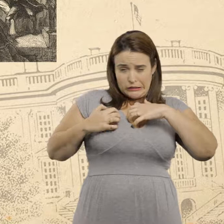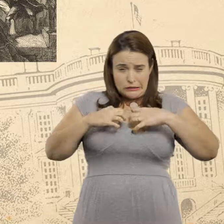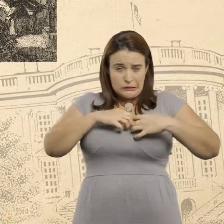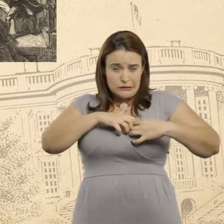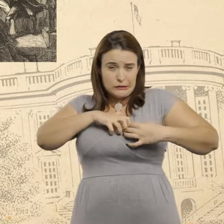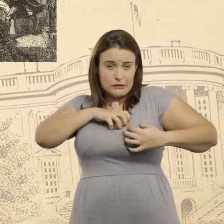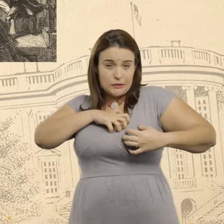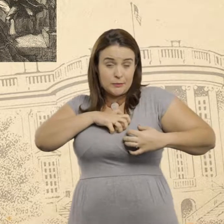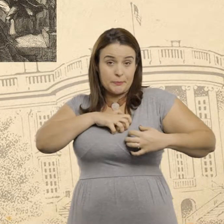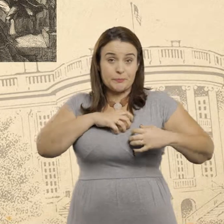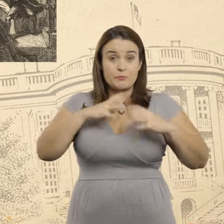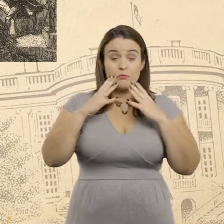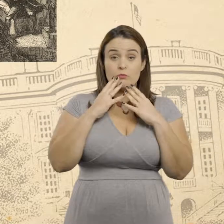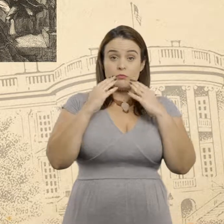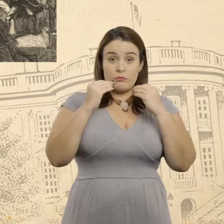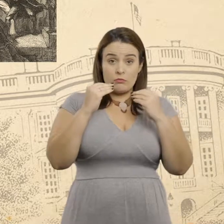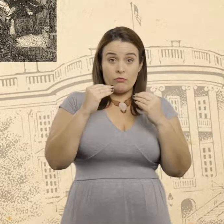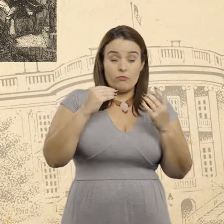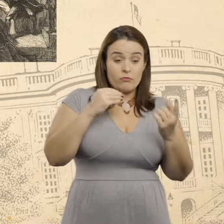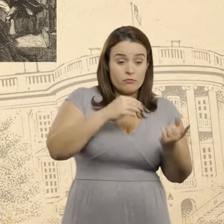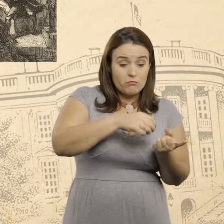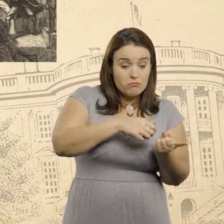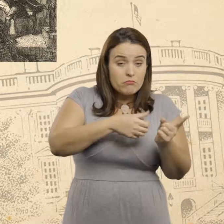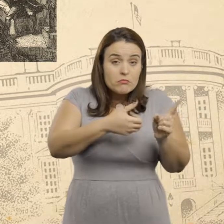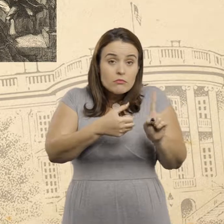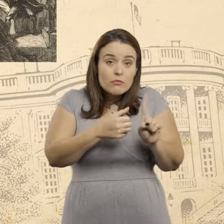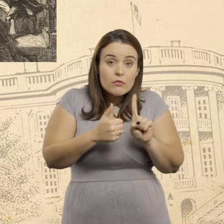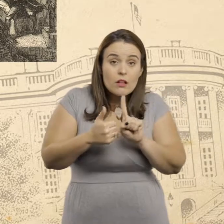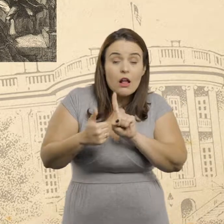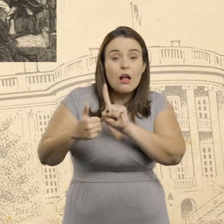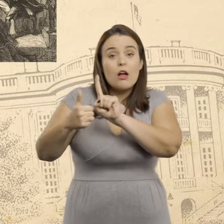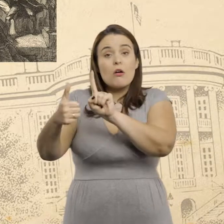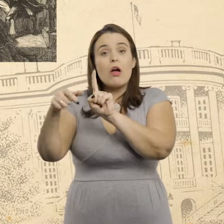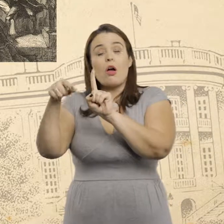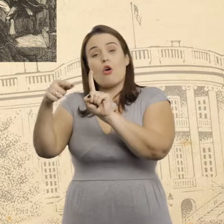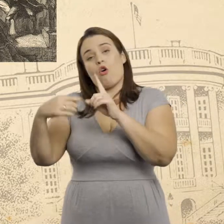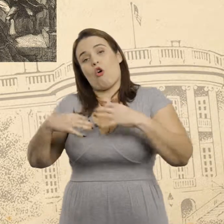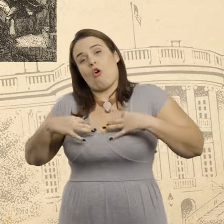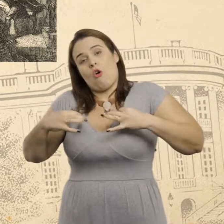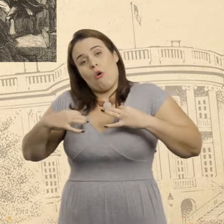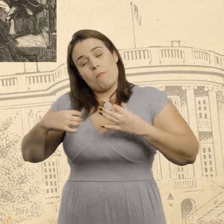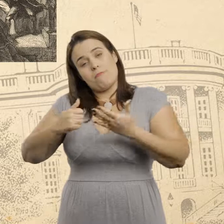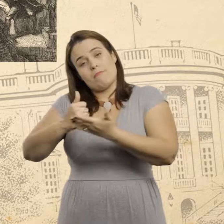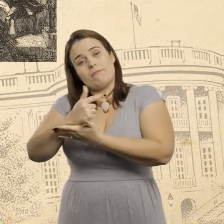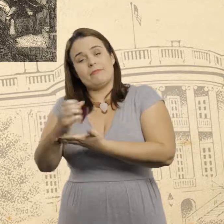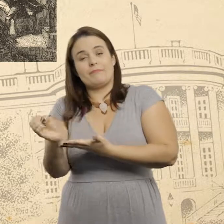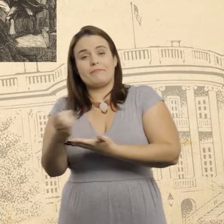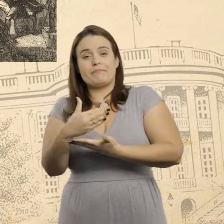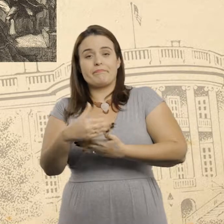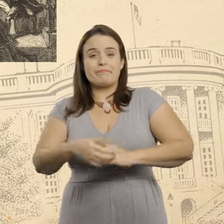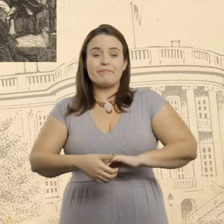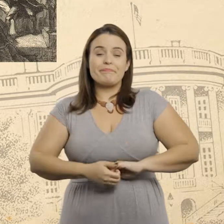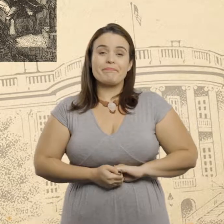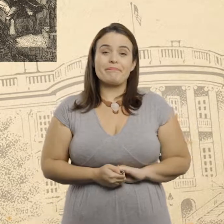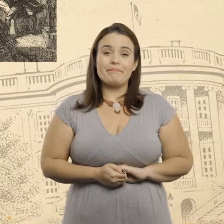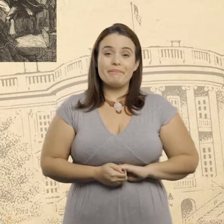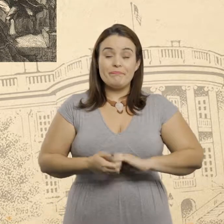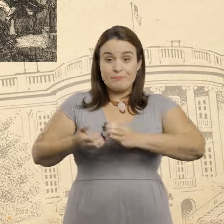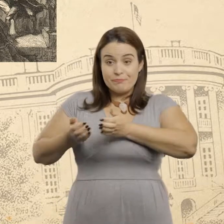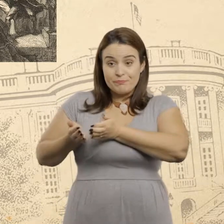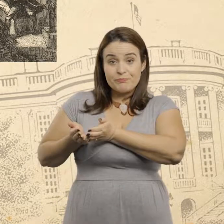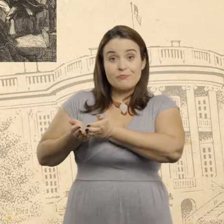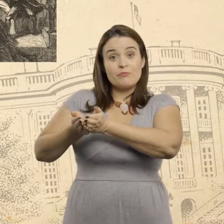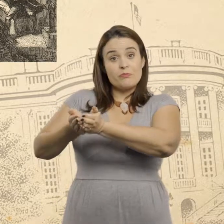roupas rasgadas. O Sr. Fogg levou o detetive Fix a uma loja de roupas para comprar roupas novas.